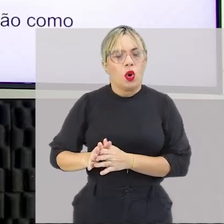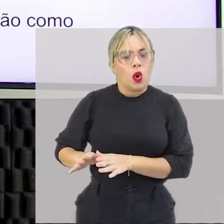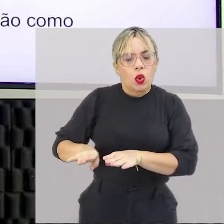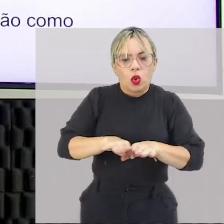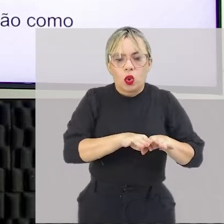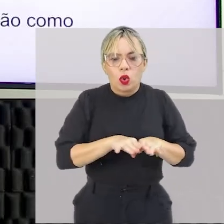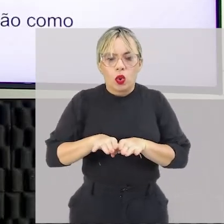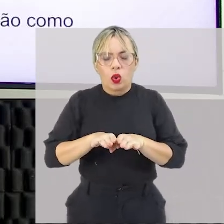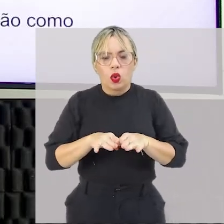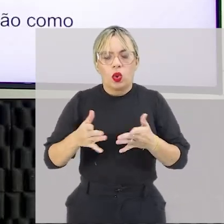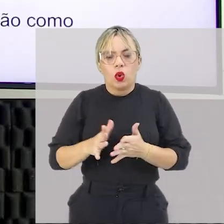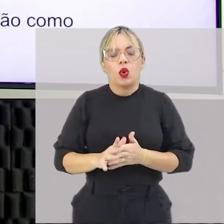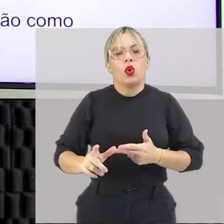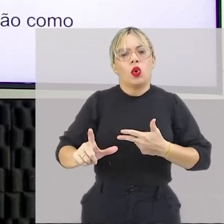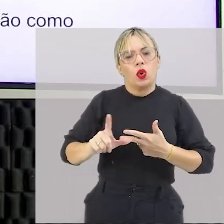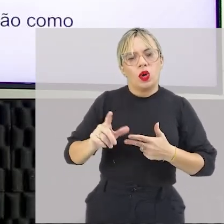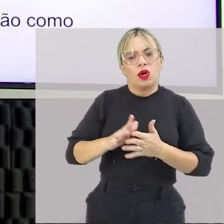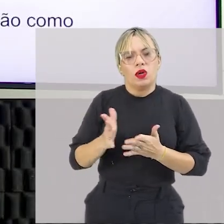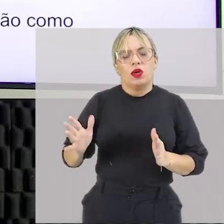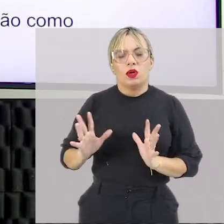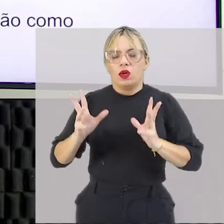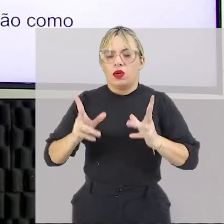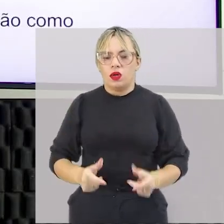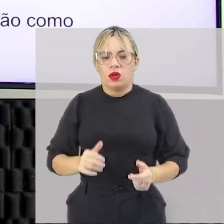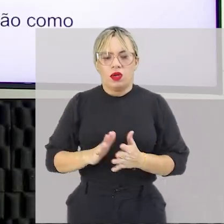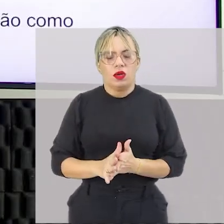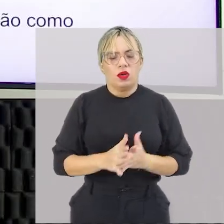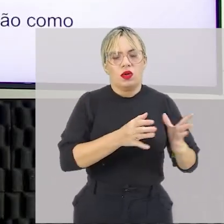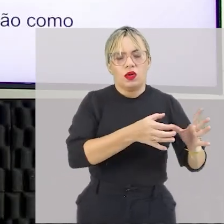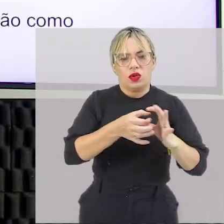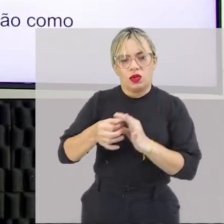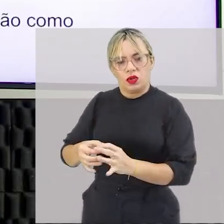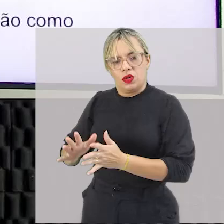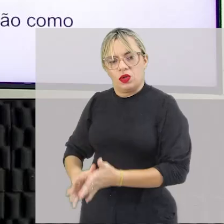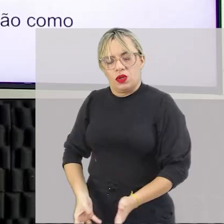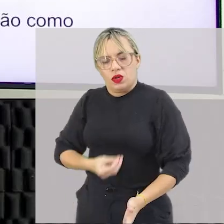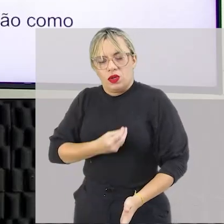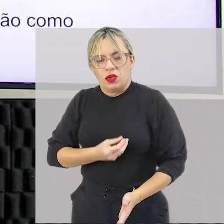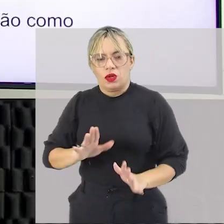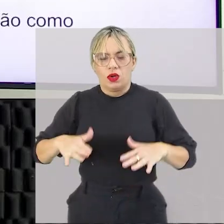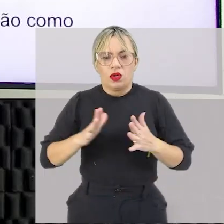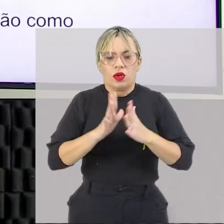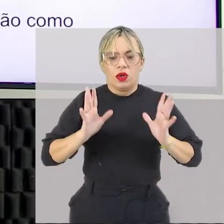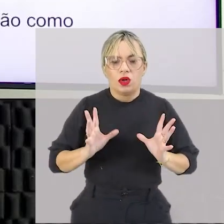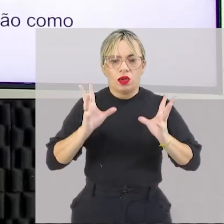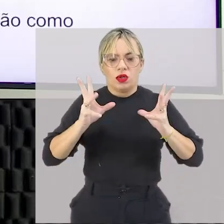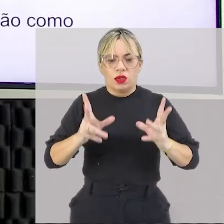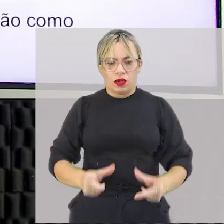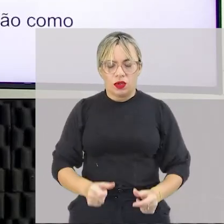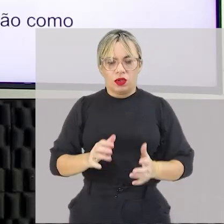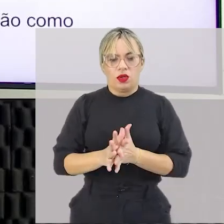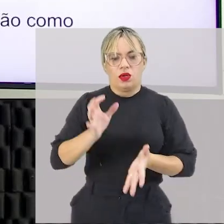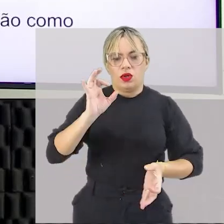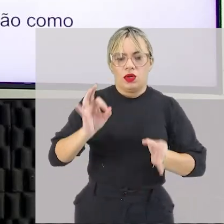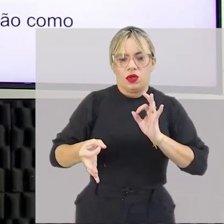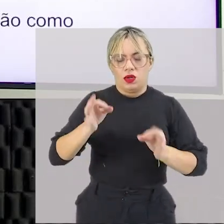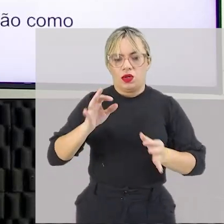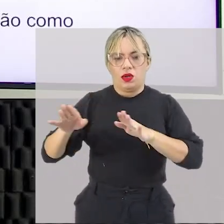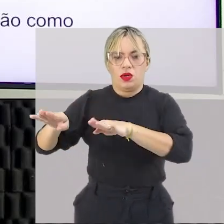relações reais, da vida real, do cotidiano. Que mesmo que nos iguale a todos nós,